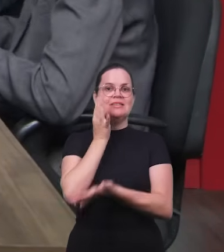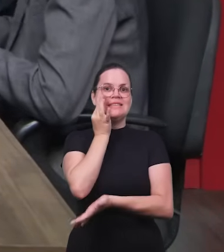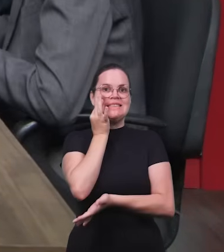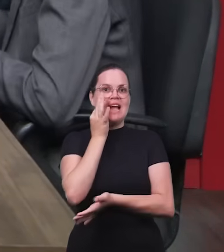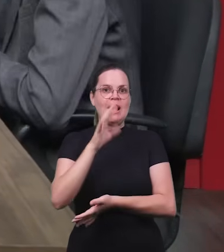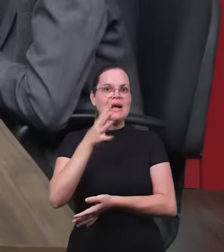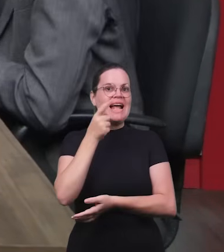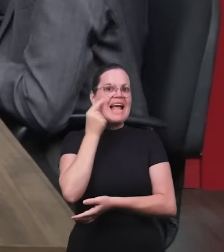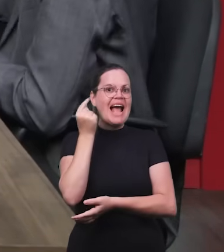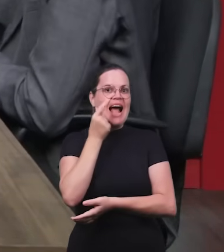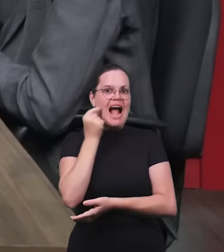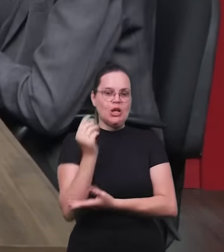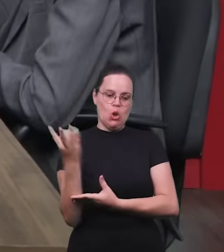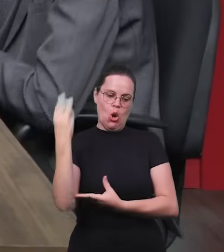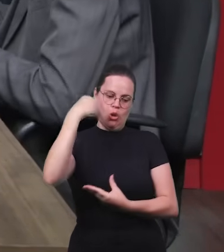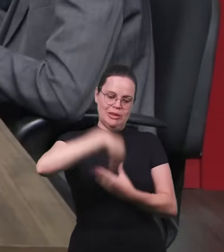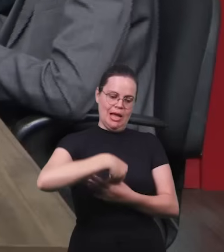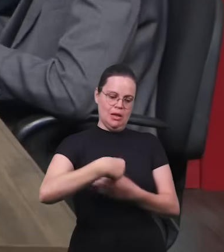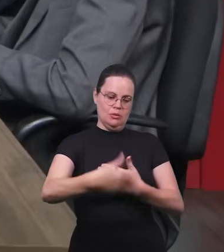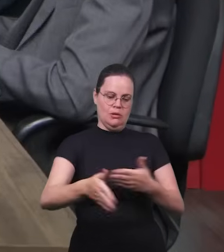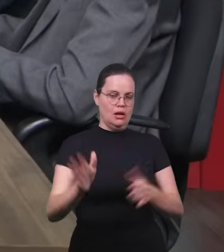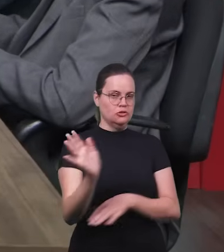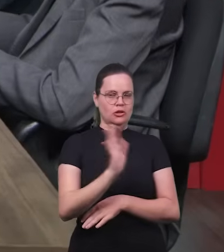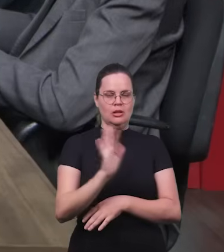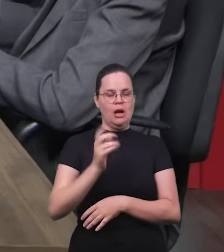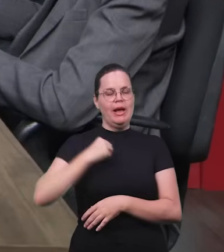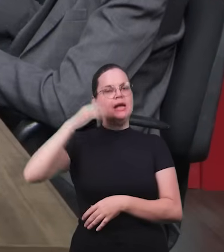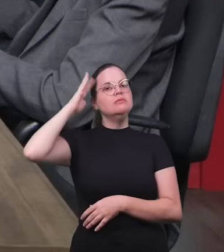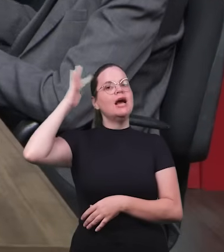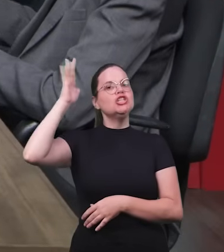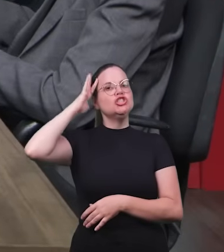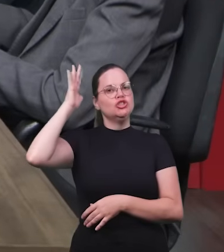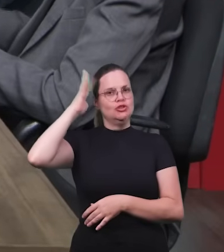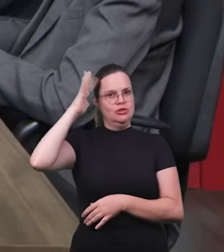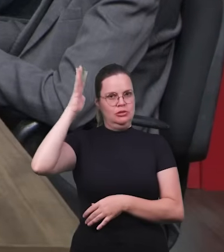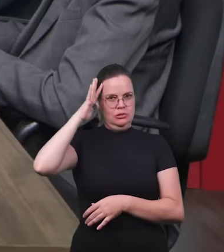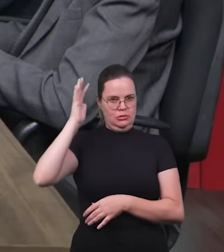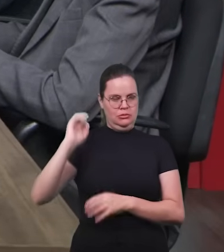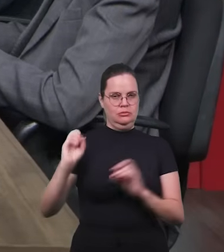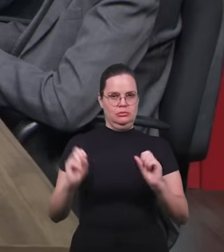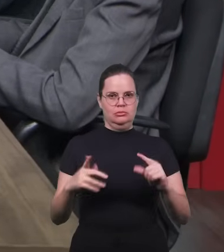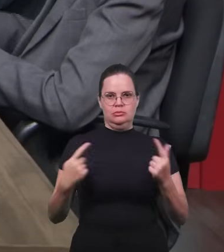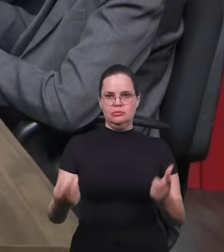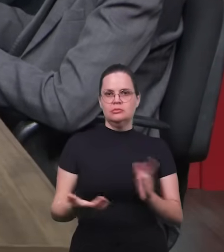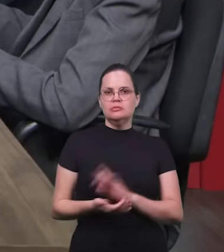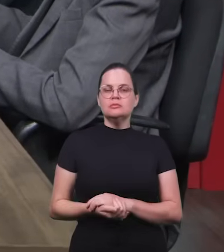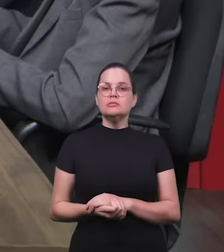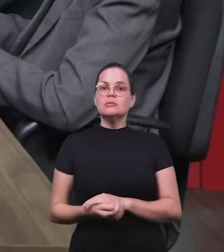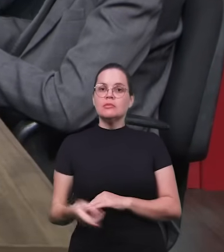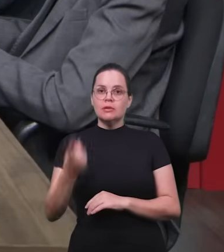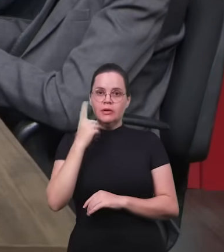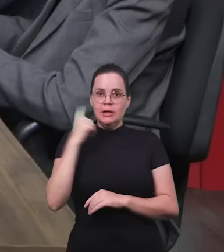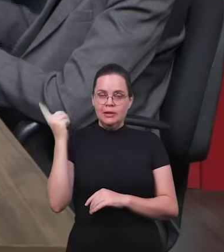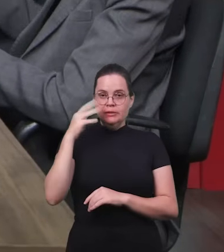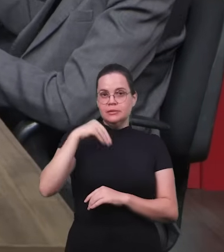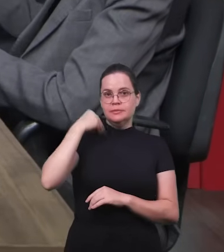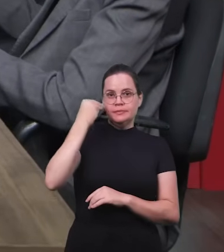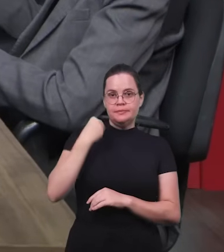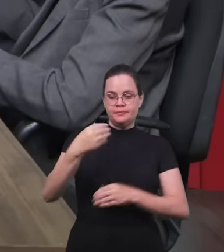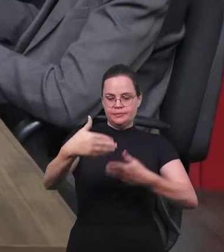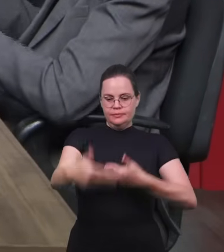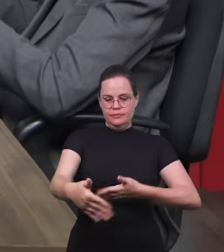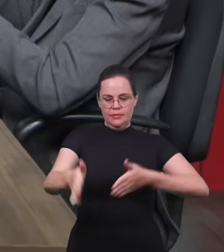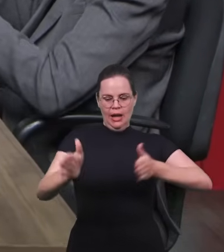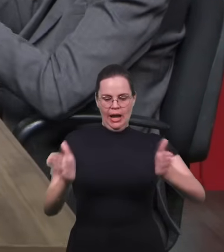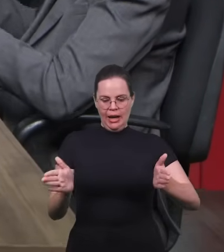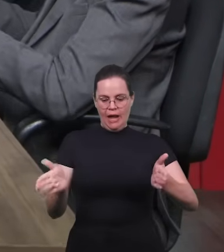fazer isso. É algo ilustrativo, tá, irmãos? Então, é um experimento mental. E nesse experimento, os irmãos podem ver, esse gato